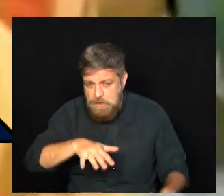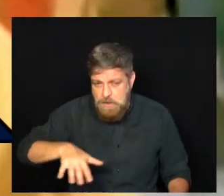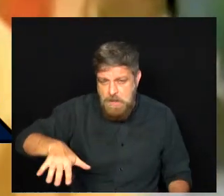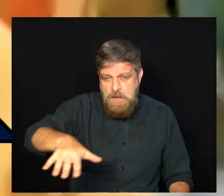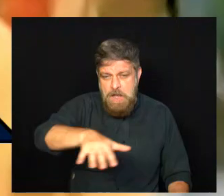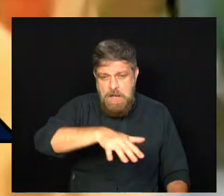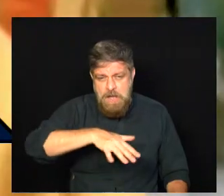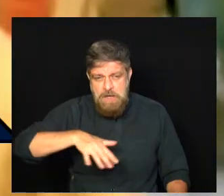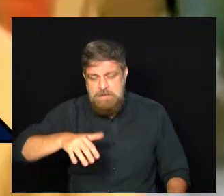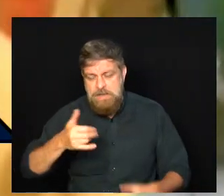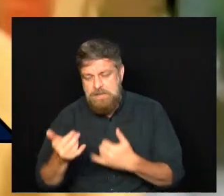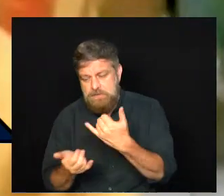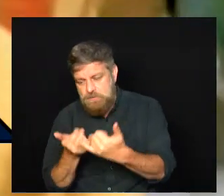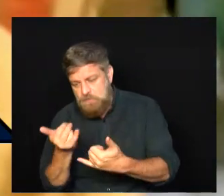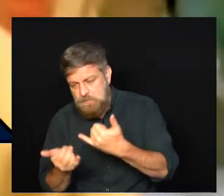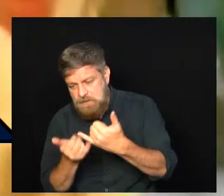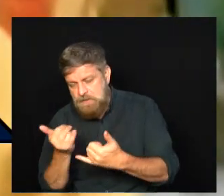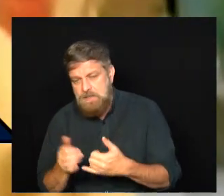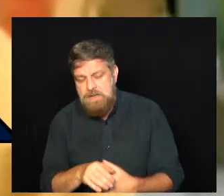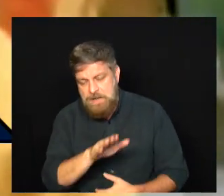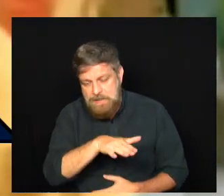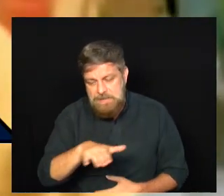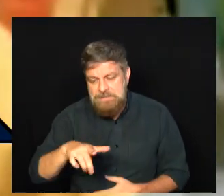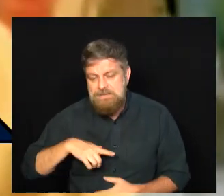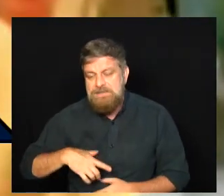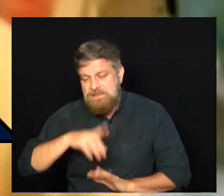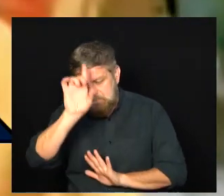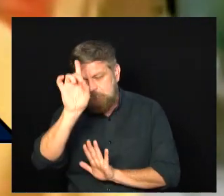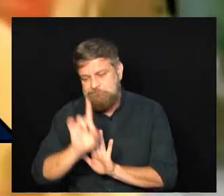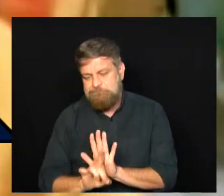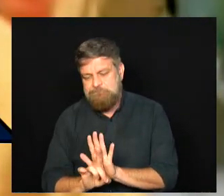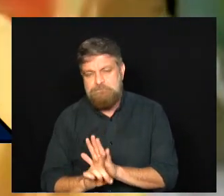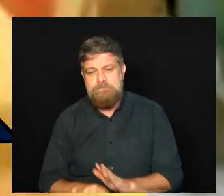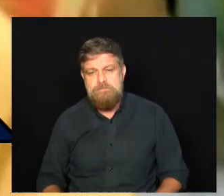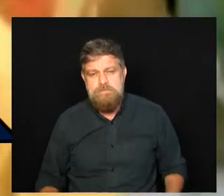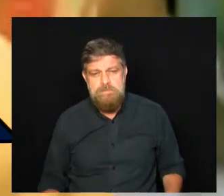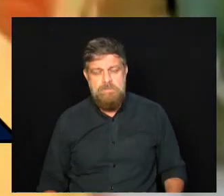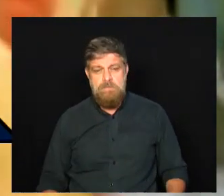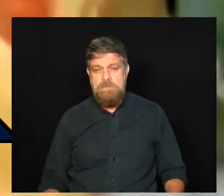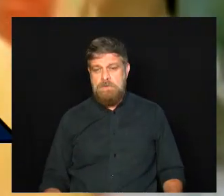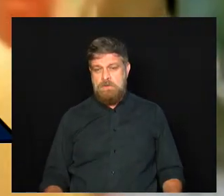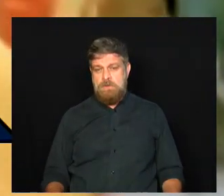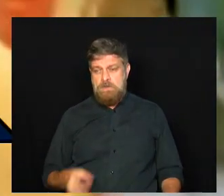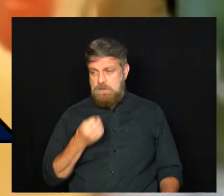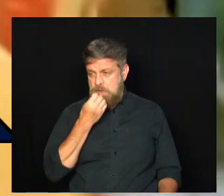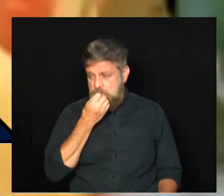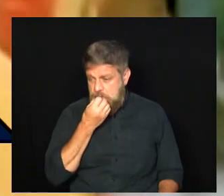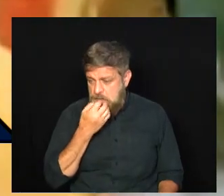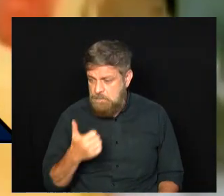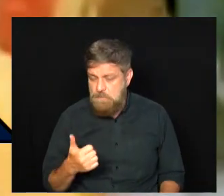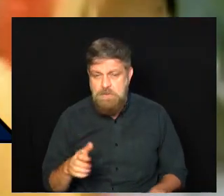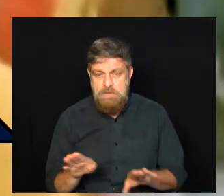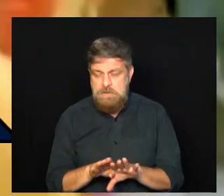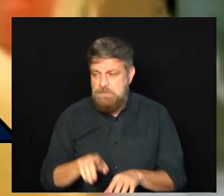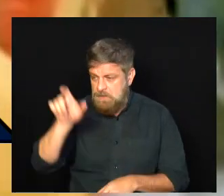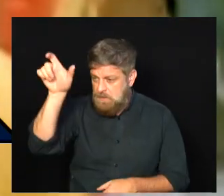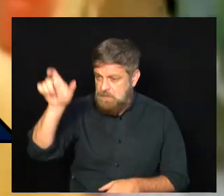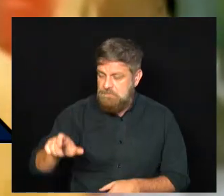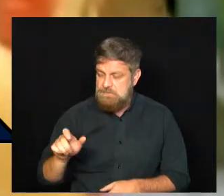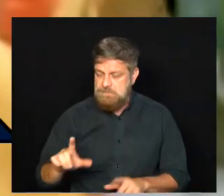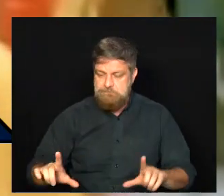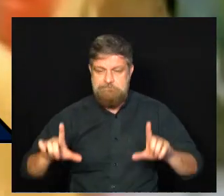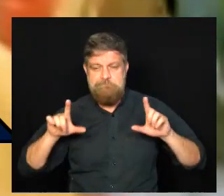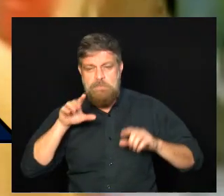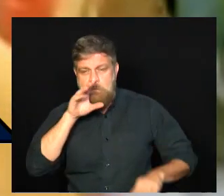do lúdico, do direito à brincadeira, né? E é bom poder contar aqui com a sua exposição